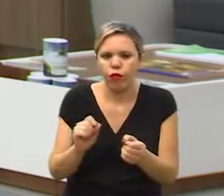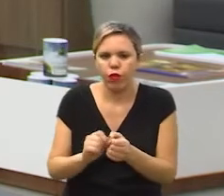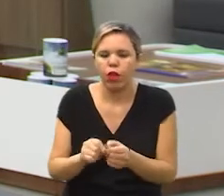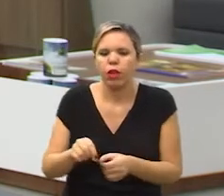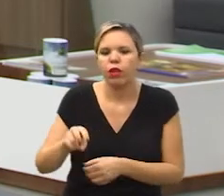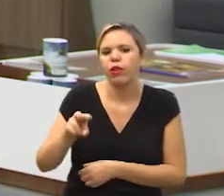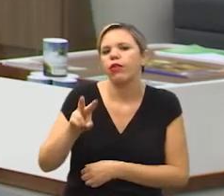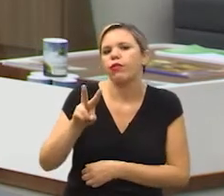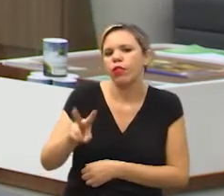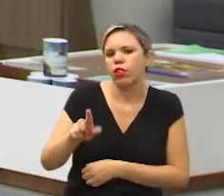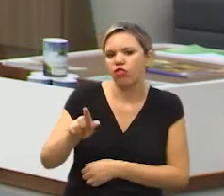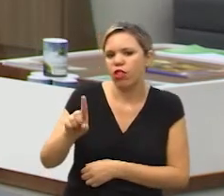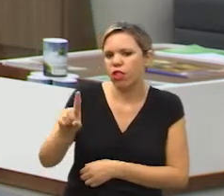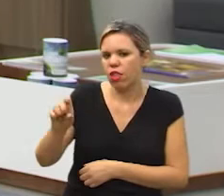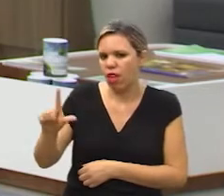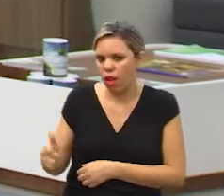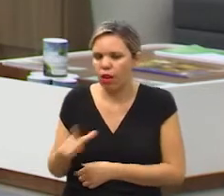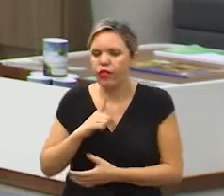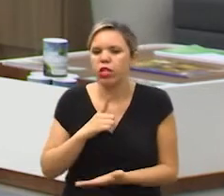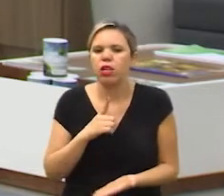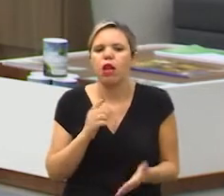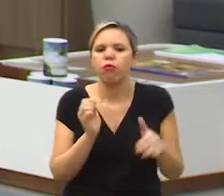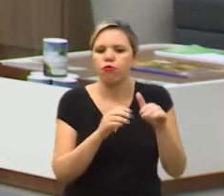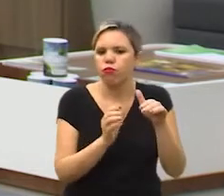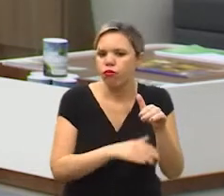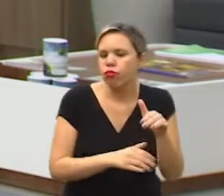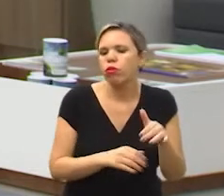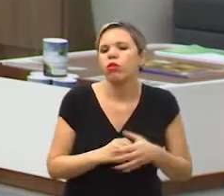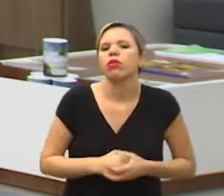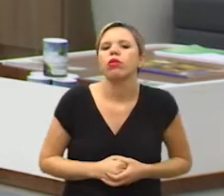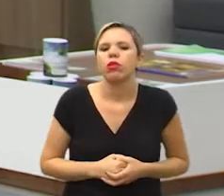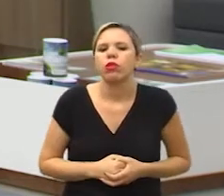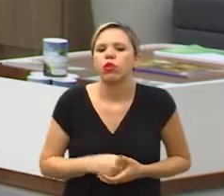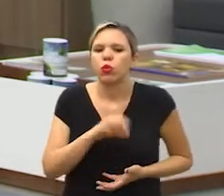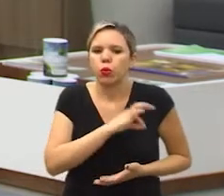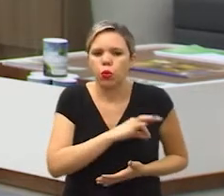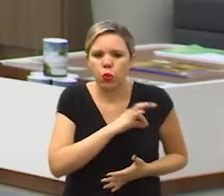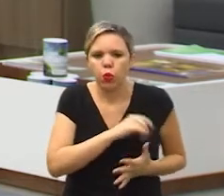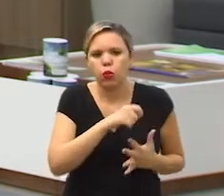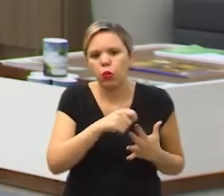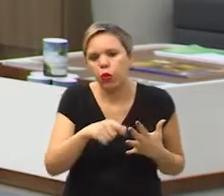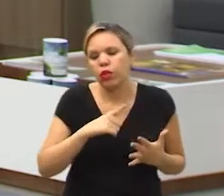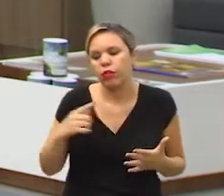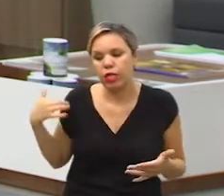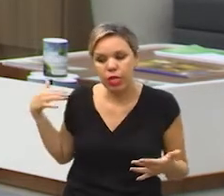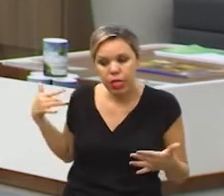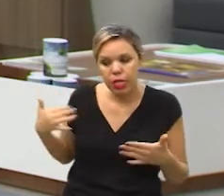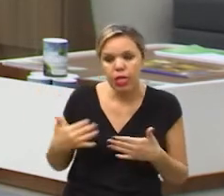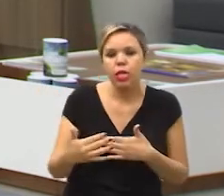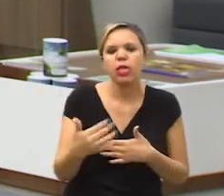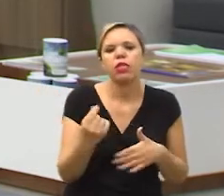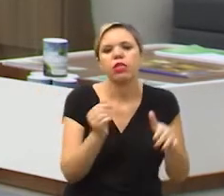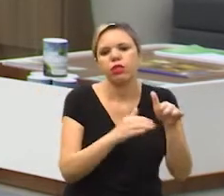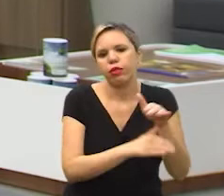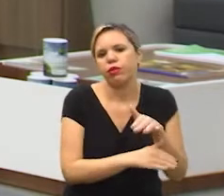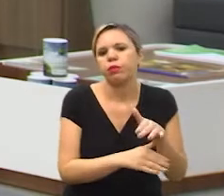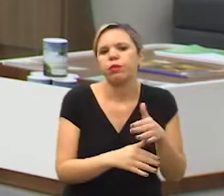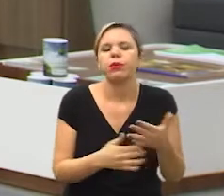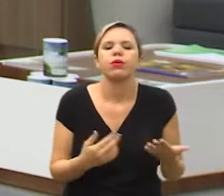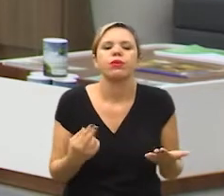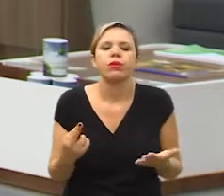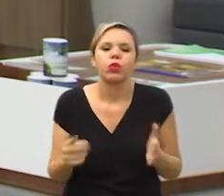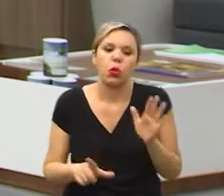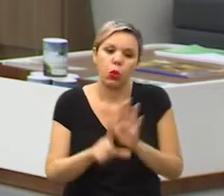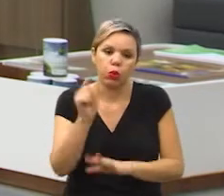o VGBL, você tem uma tributação do rendimento que você teve daquele fundo. Dentro